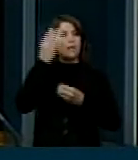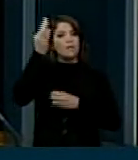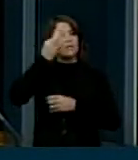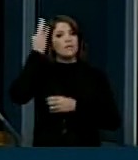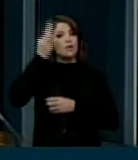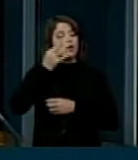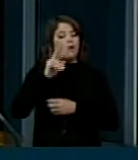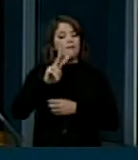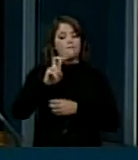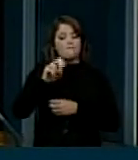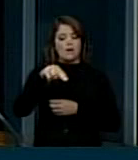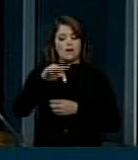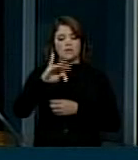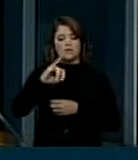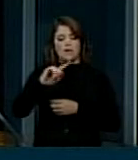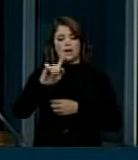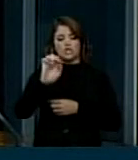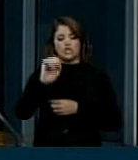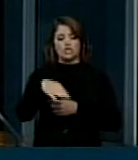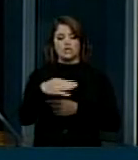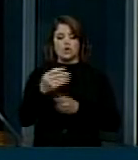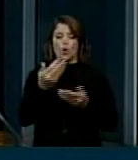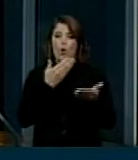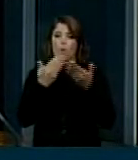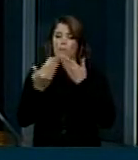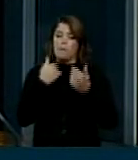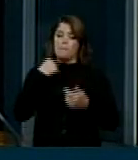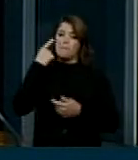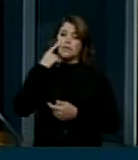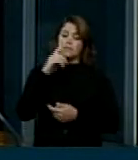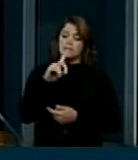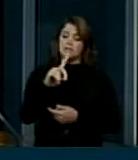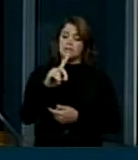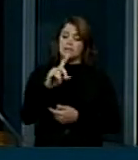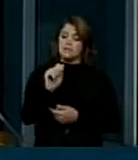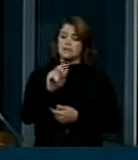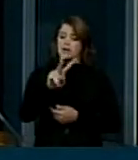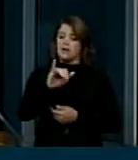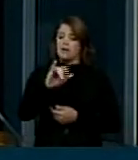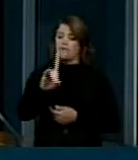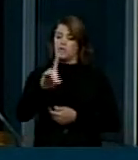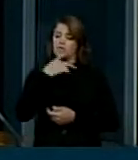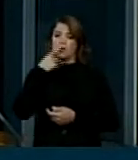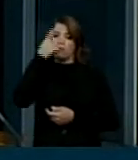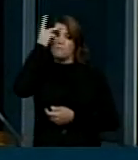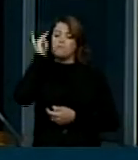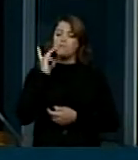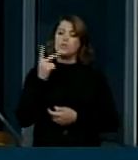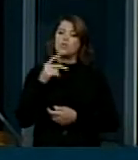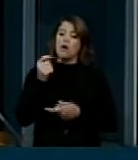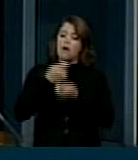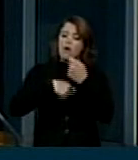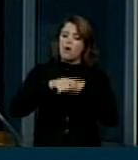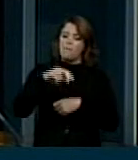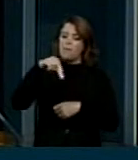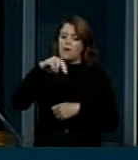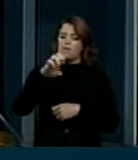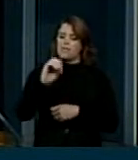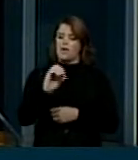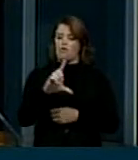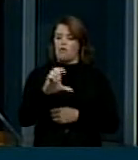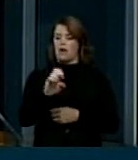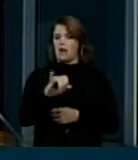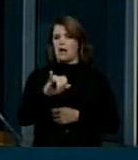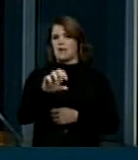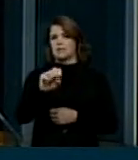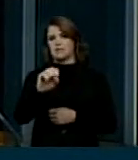das vantagens comparativas, pensada por David Ricardo, um chamado neoclássico, da economia neoclássica, é que